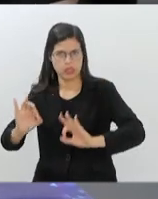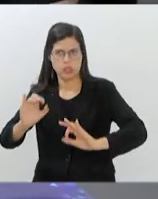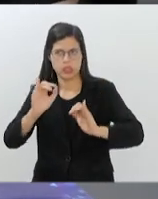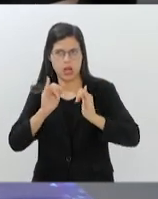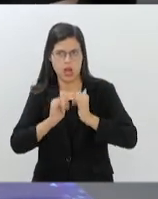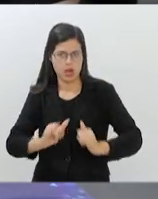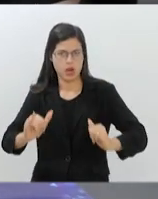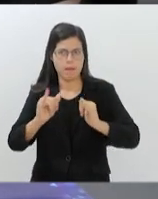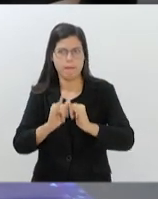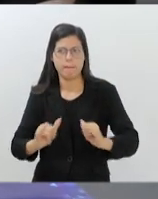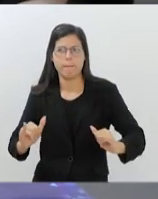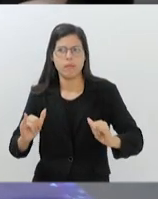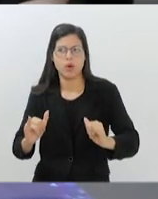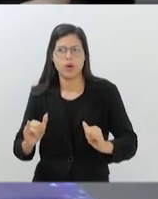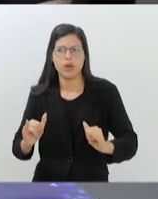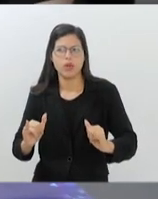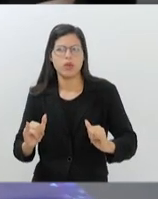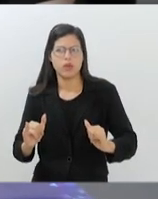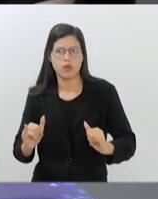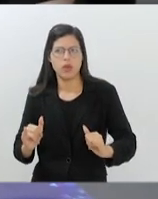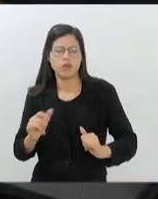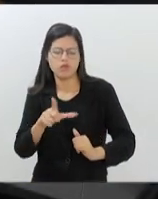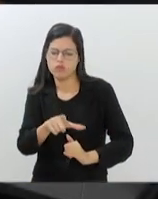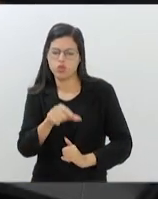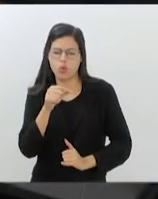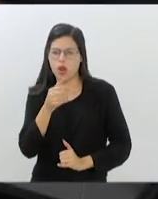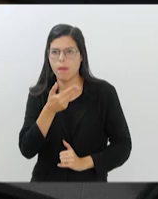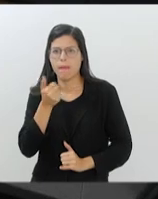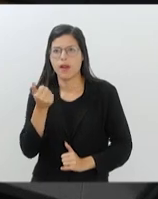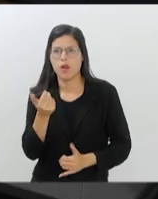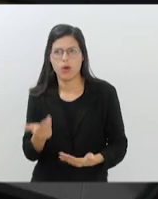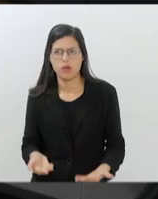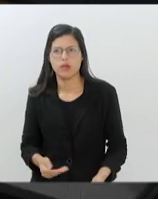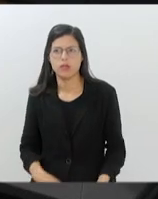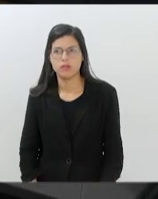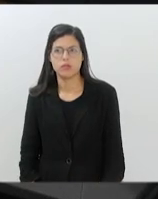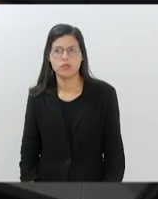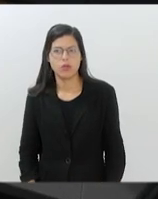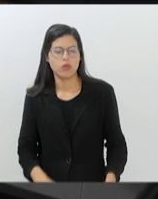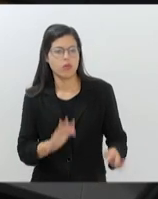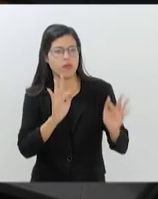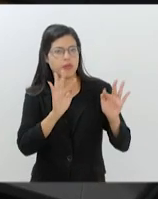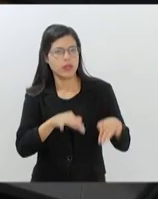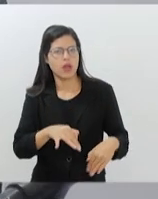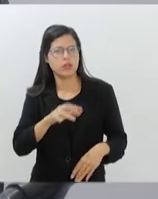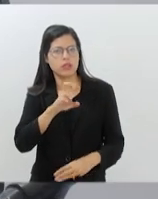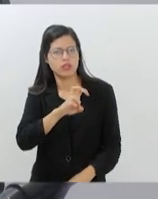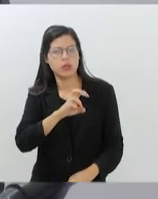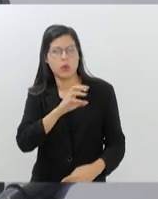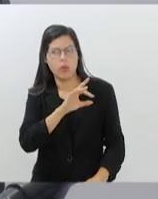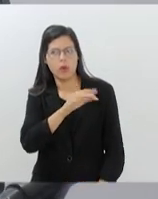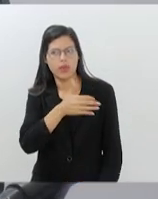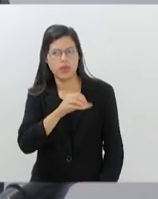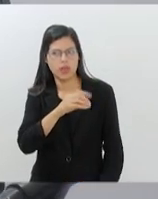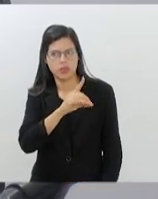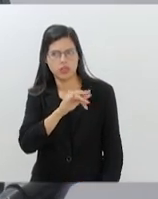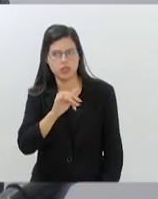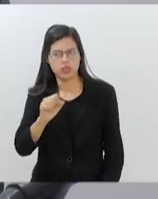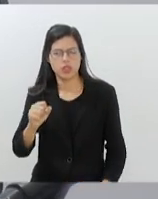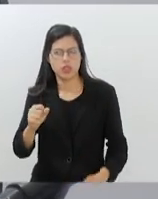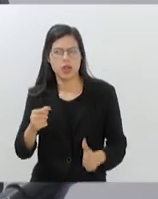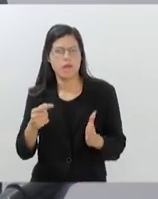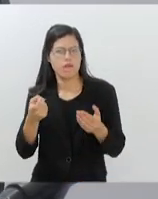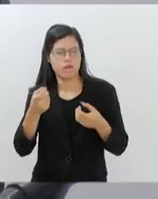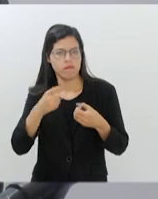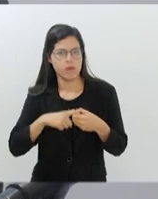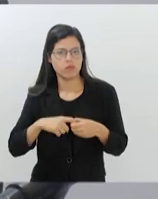que juntos e possa escolher a campanha que tem um belo dia ao final desses CCO ou 10 dias as agências Retornam ao governo do estado apresentam